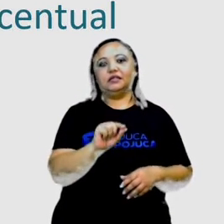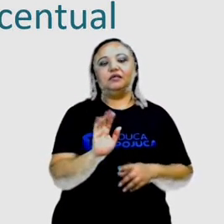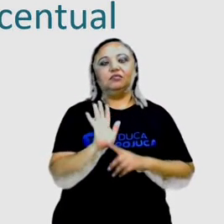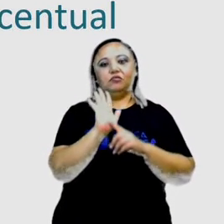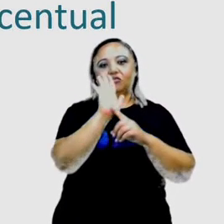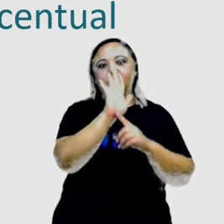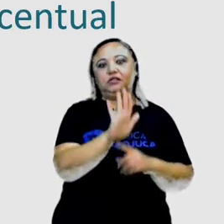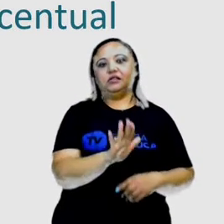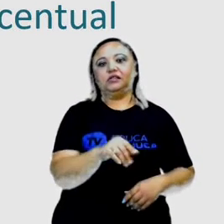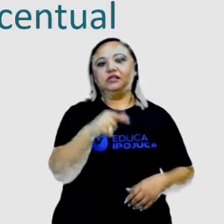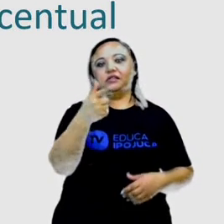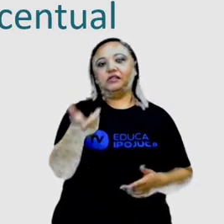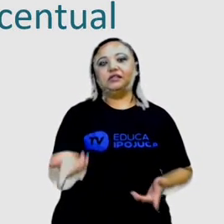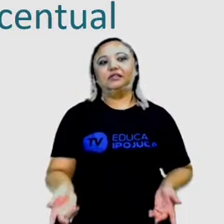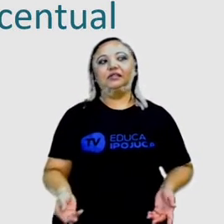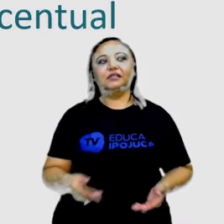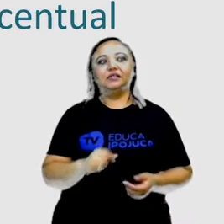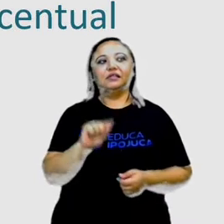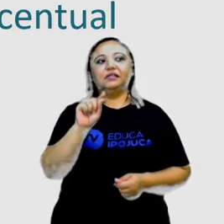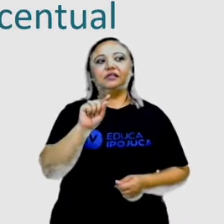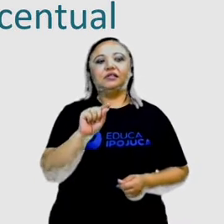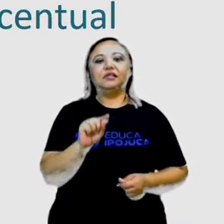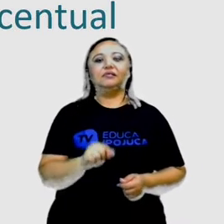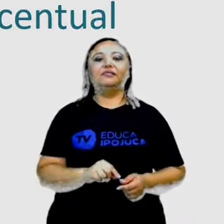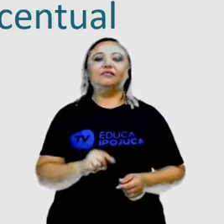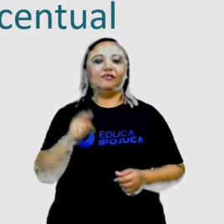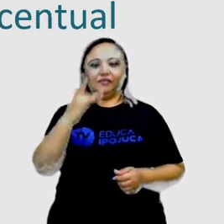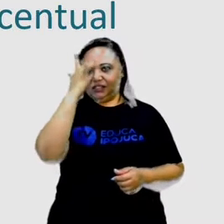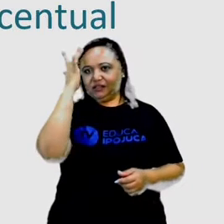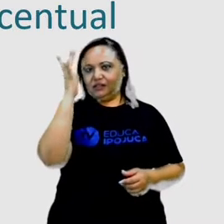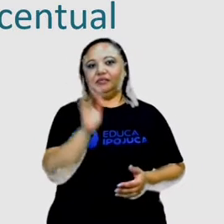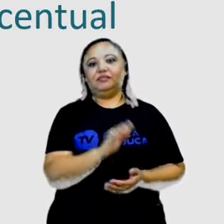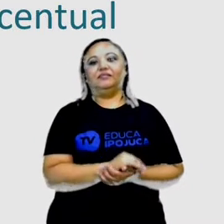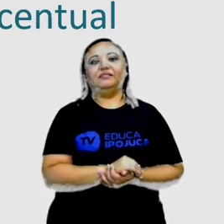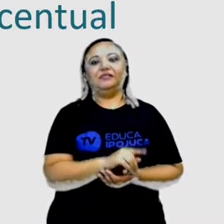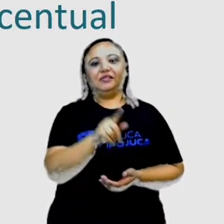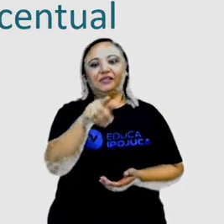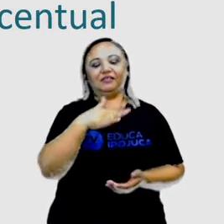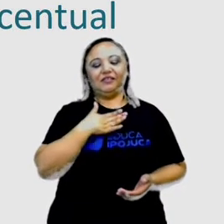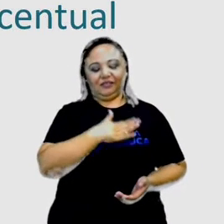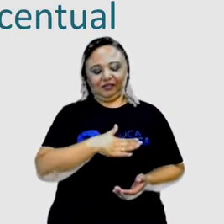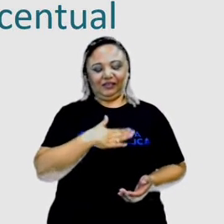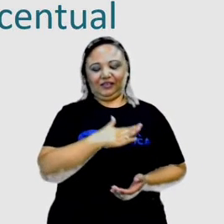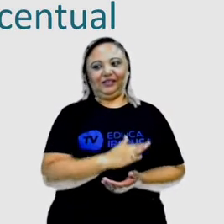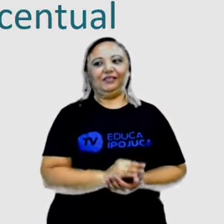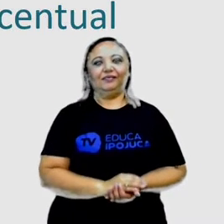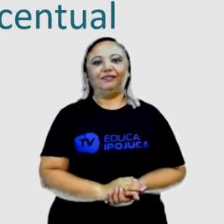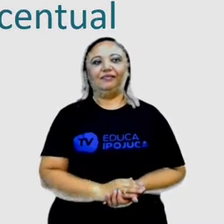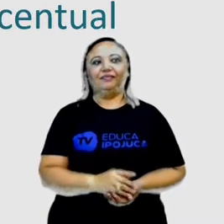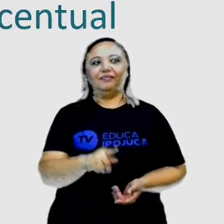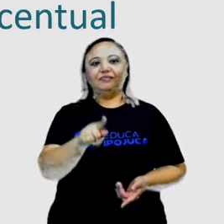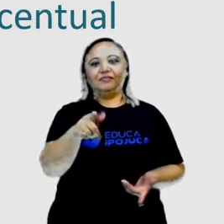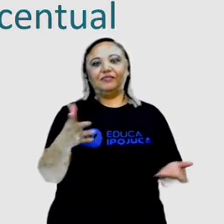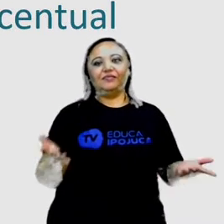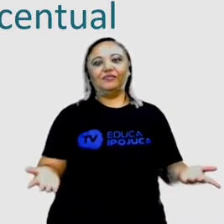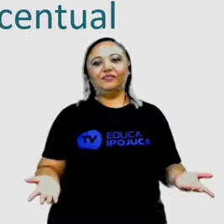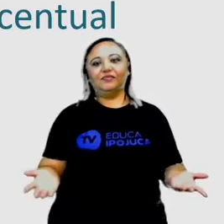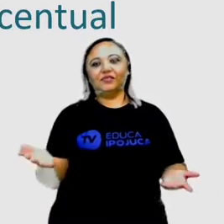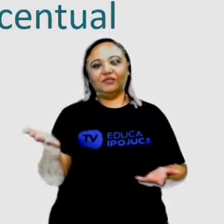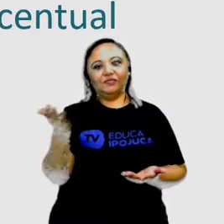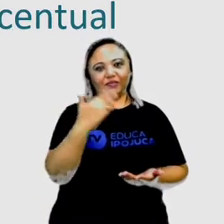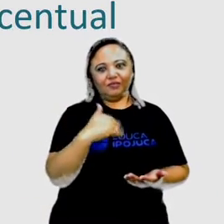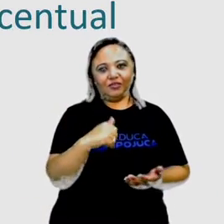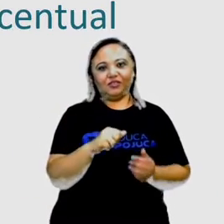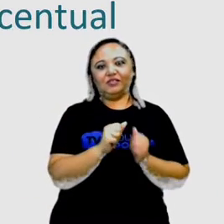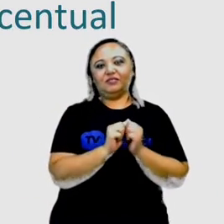amostrais. Bastante coisa? Não, é facinho. Eu tenho certeza que você vai gostar bastante. Então,